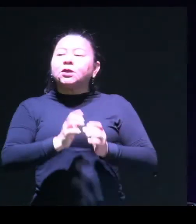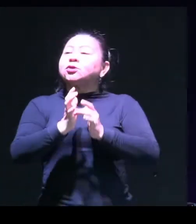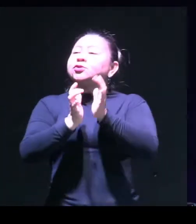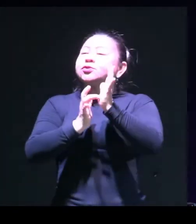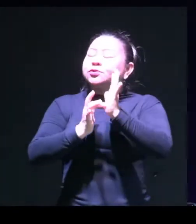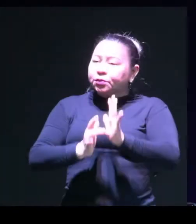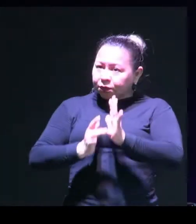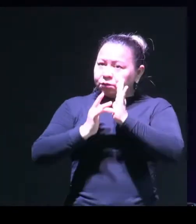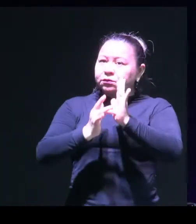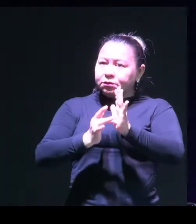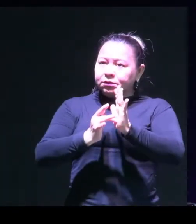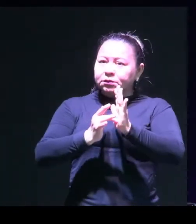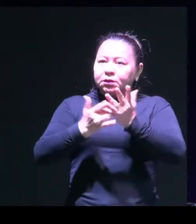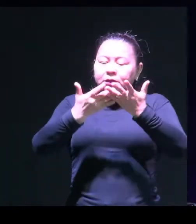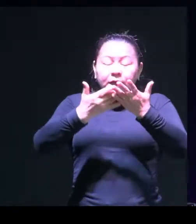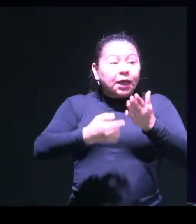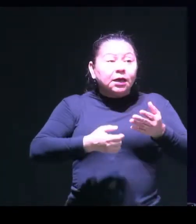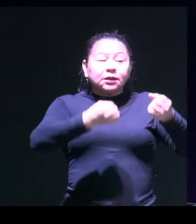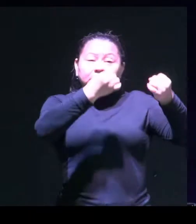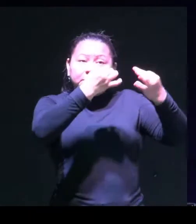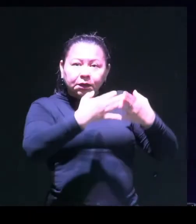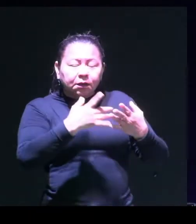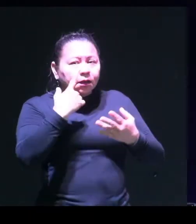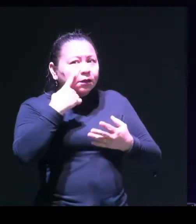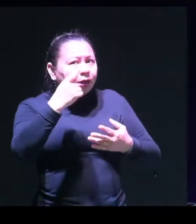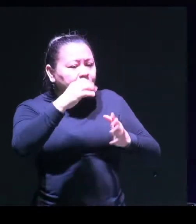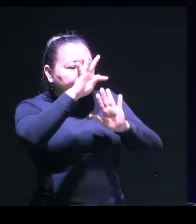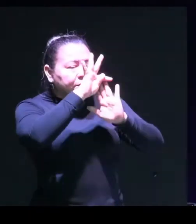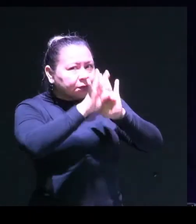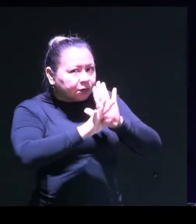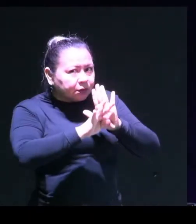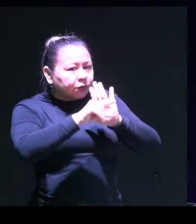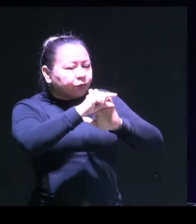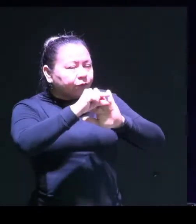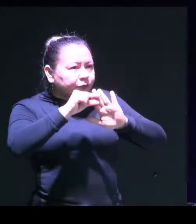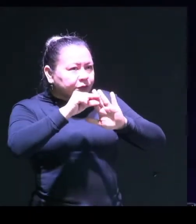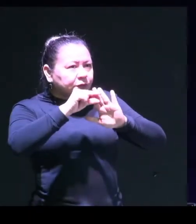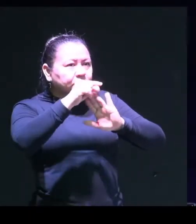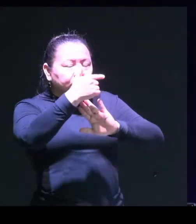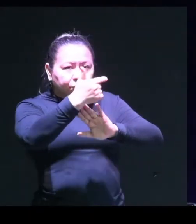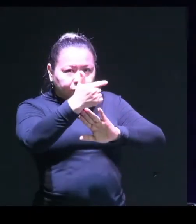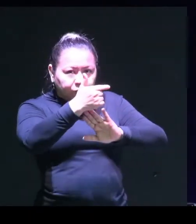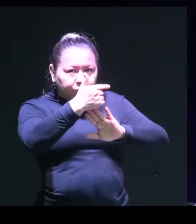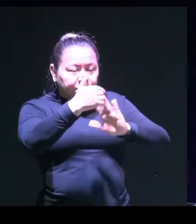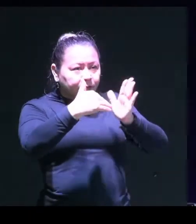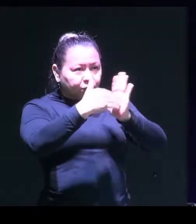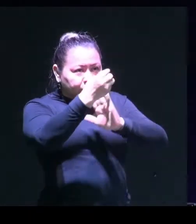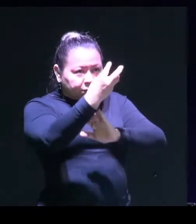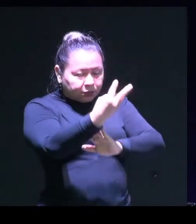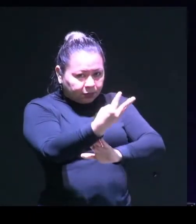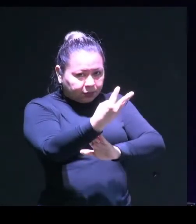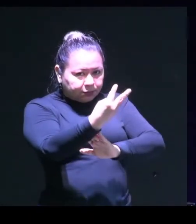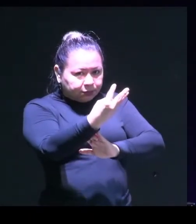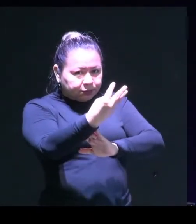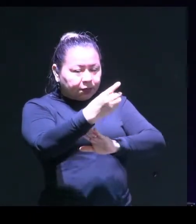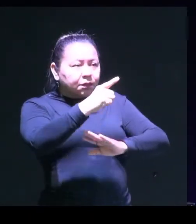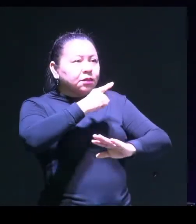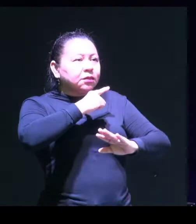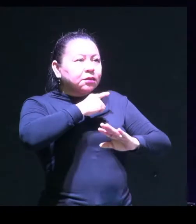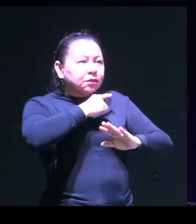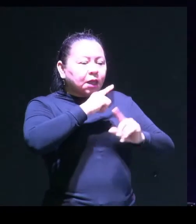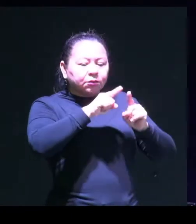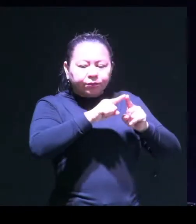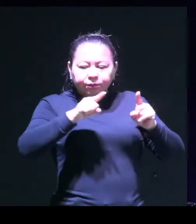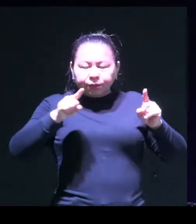Jesus estava sentado. Interessante que do versículo 2 por 3 há um tempo